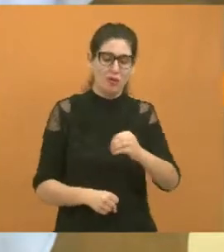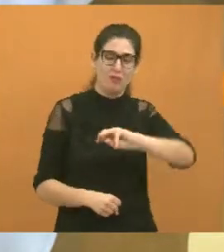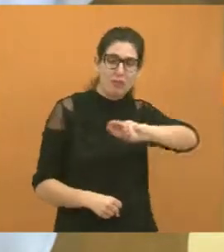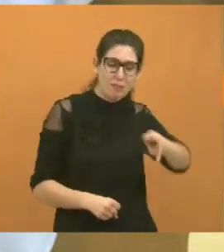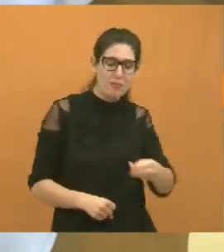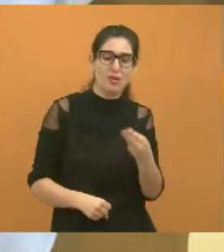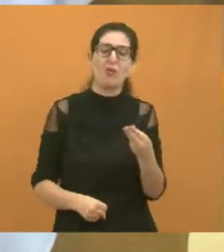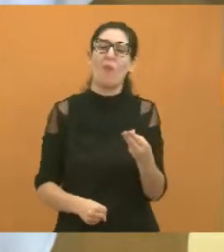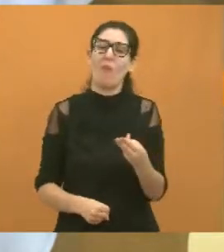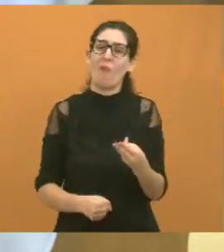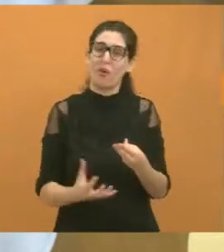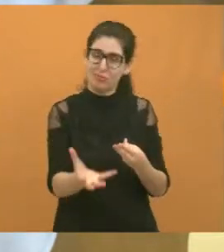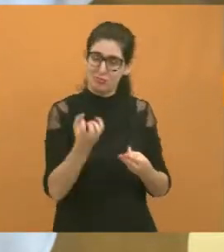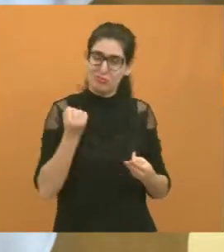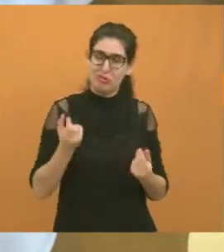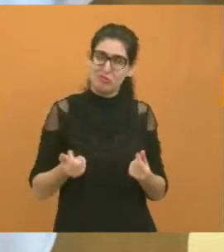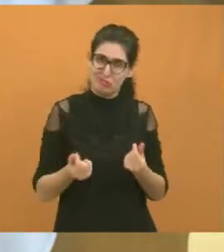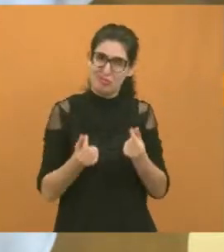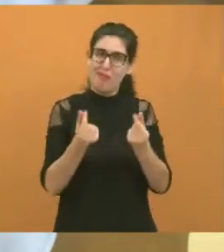será construído